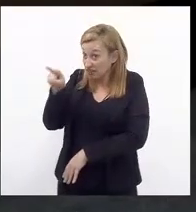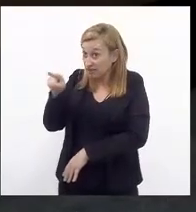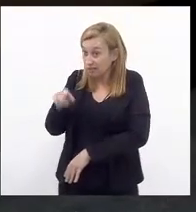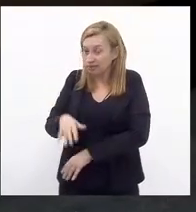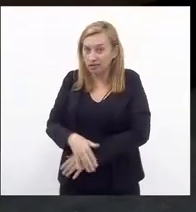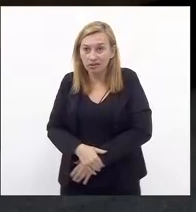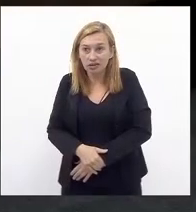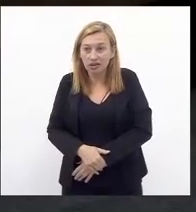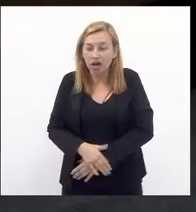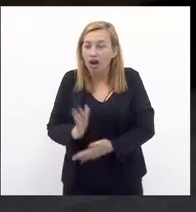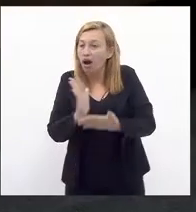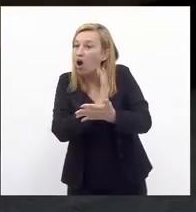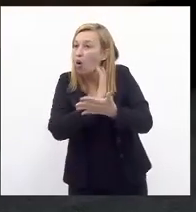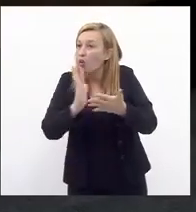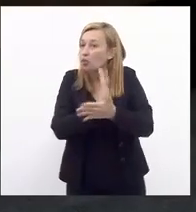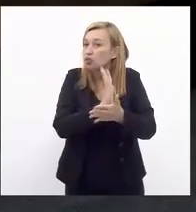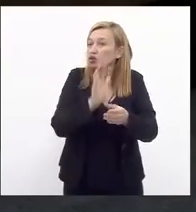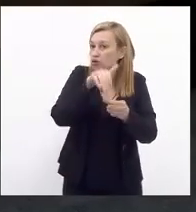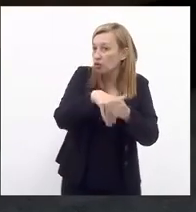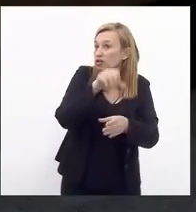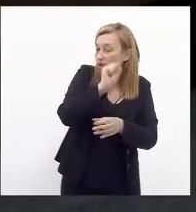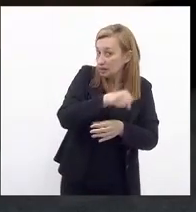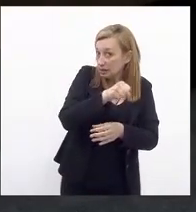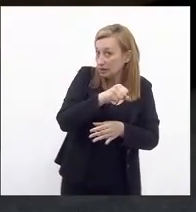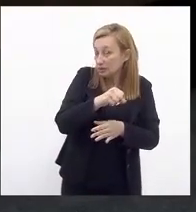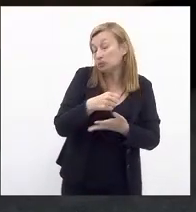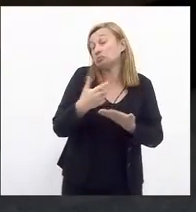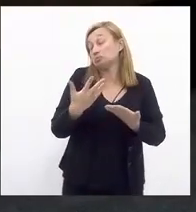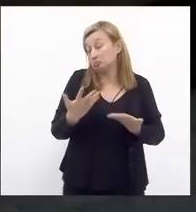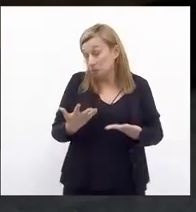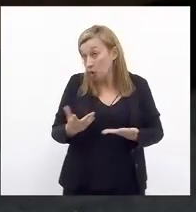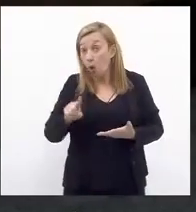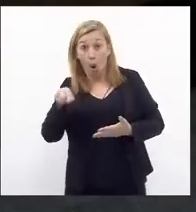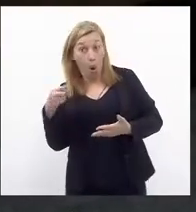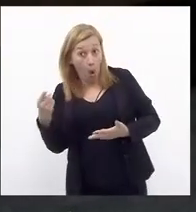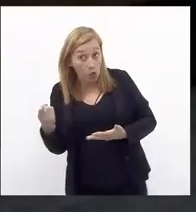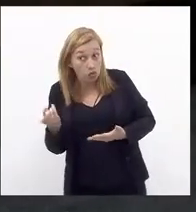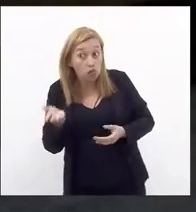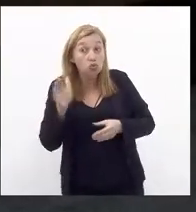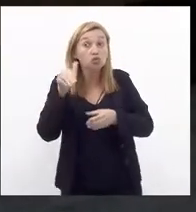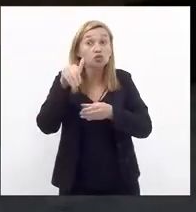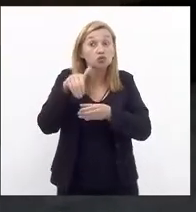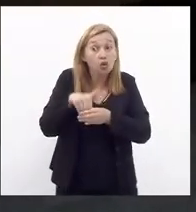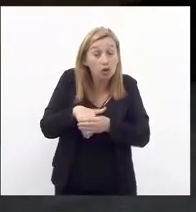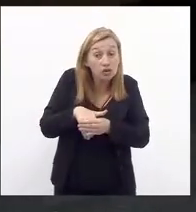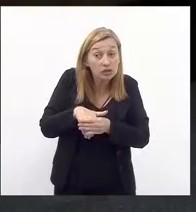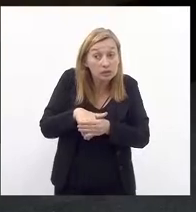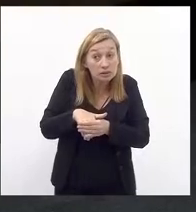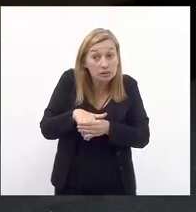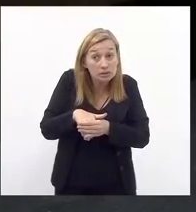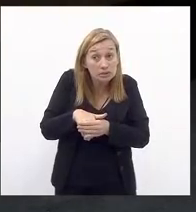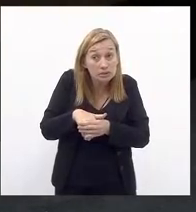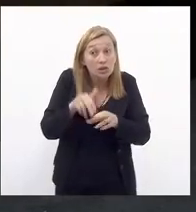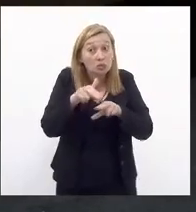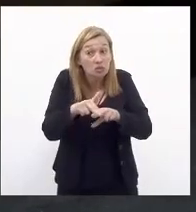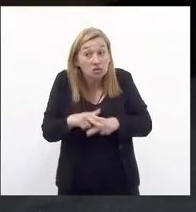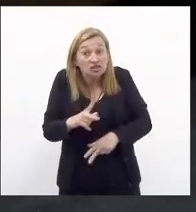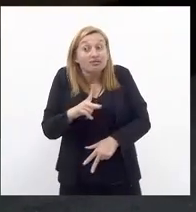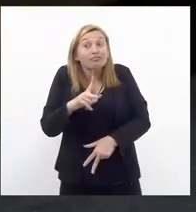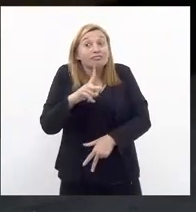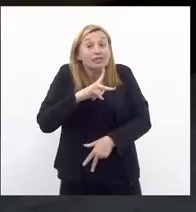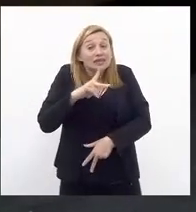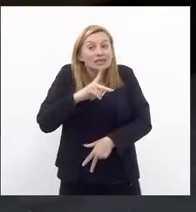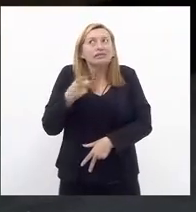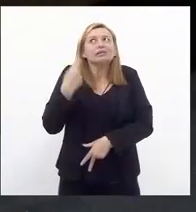que alguns votam sim por suas convicções outros votam por motivos